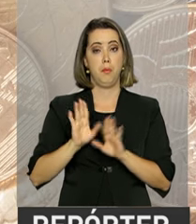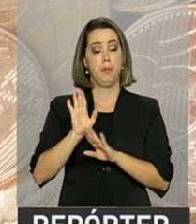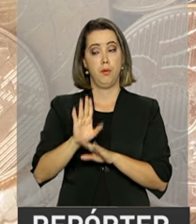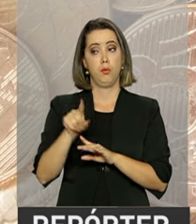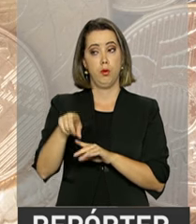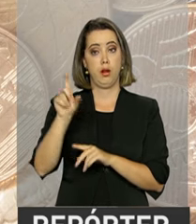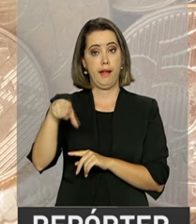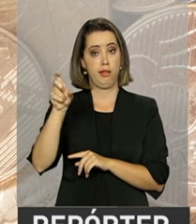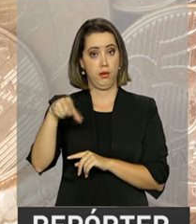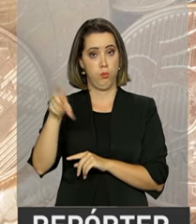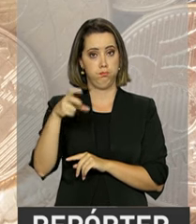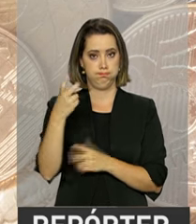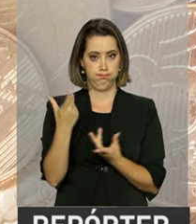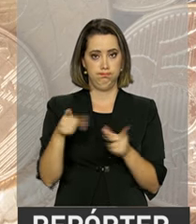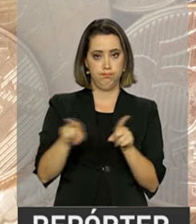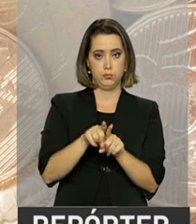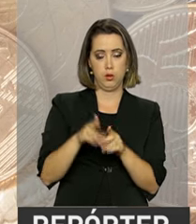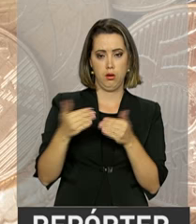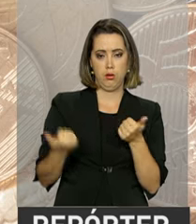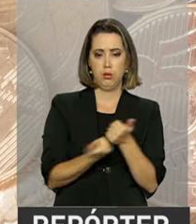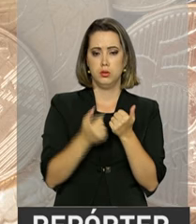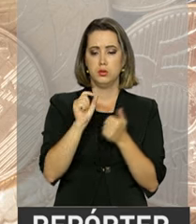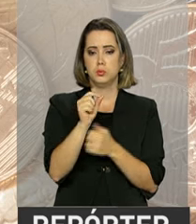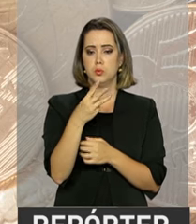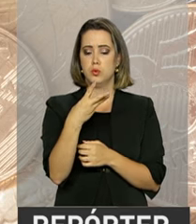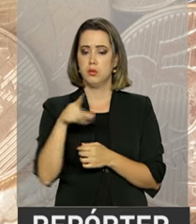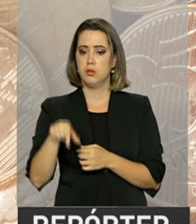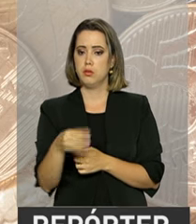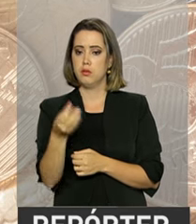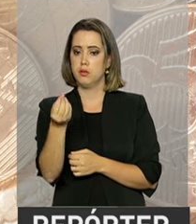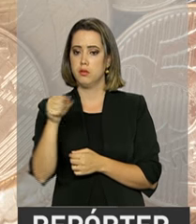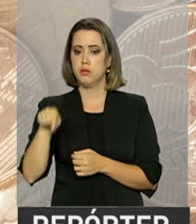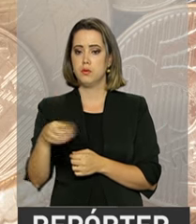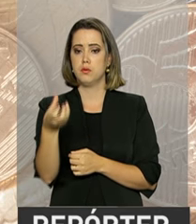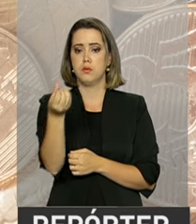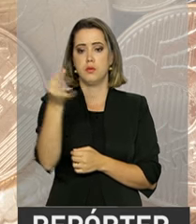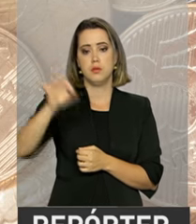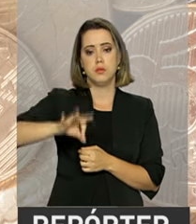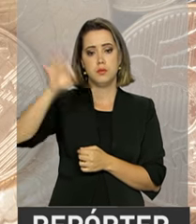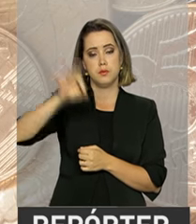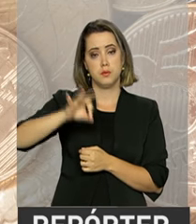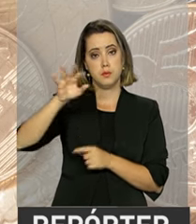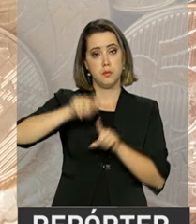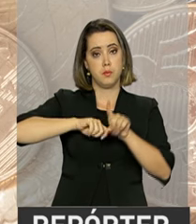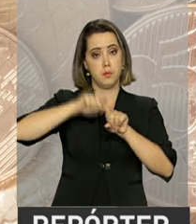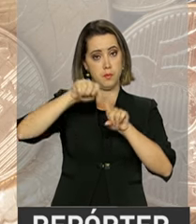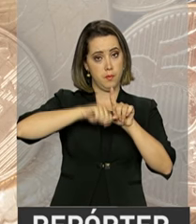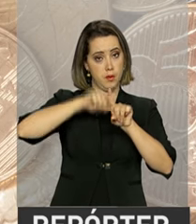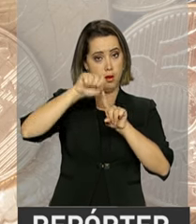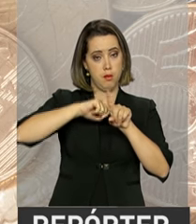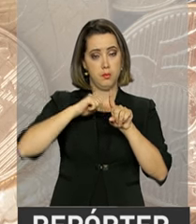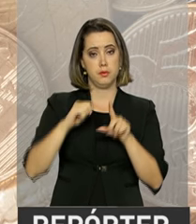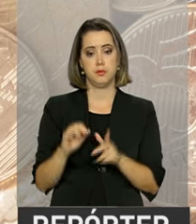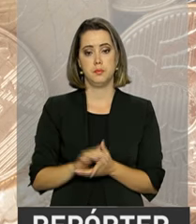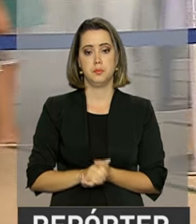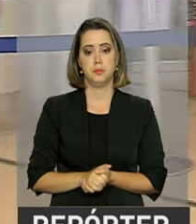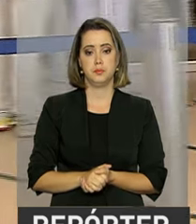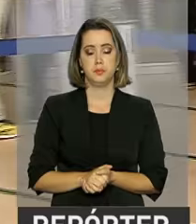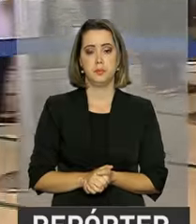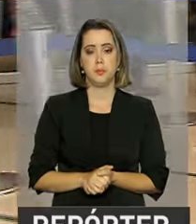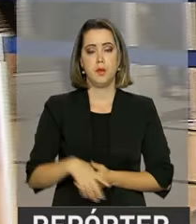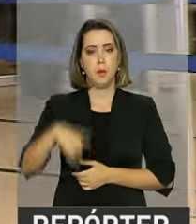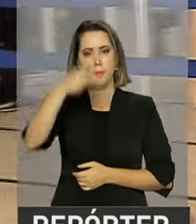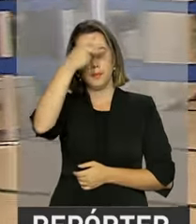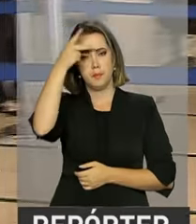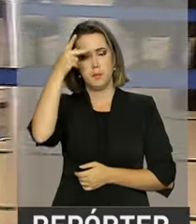a taxa passa de 3,36 por cento para 3,06 por cento ao mês para